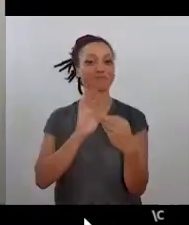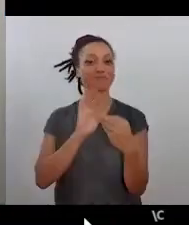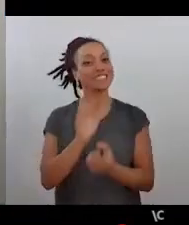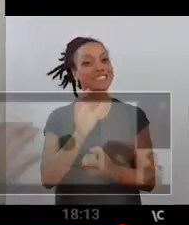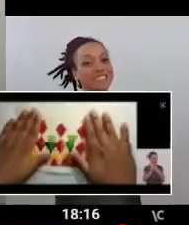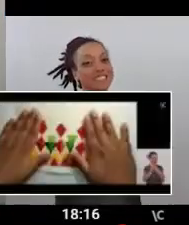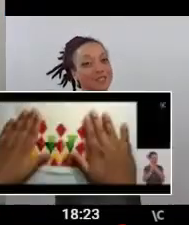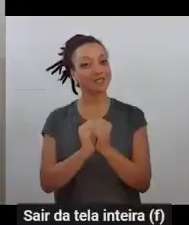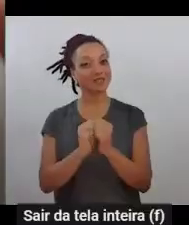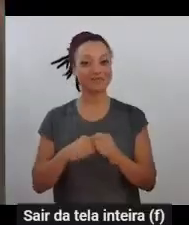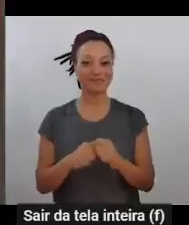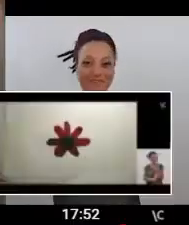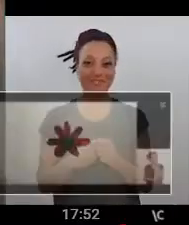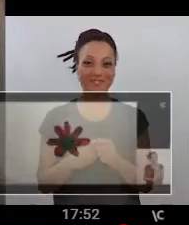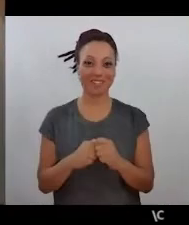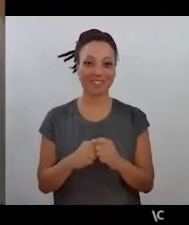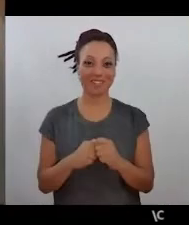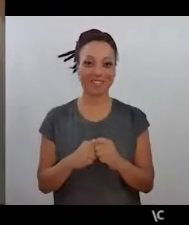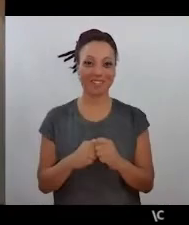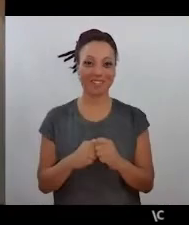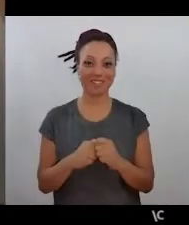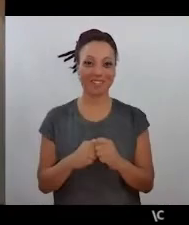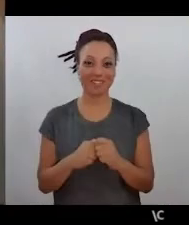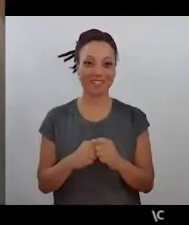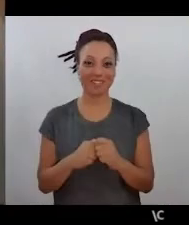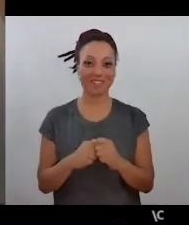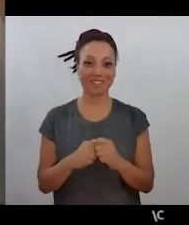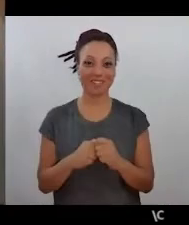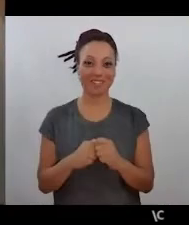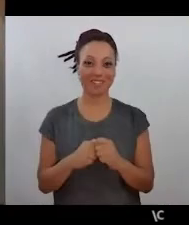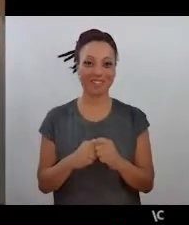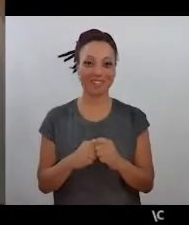Um outro exemplo é que a gente pode usar. É bem sim.